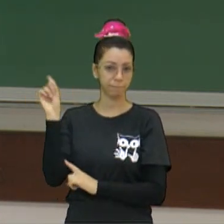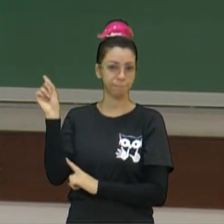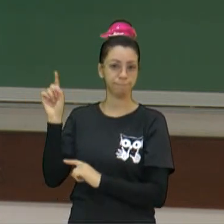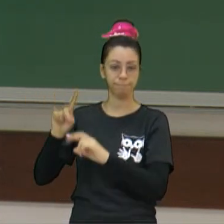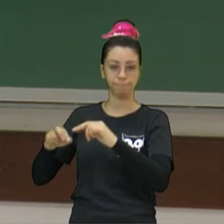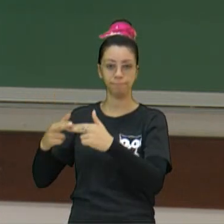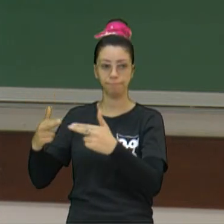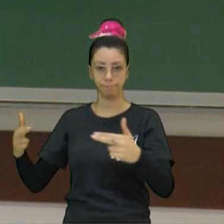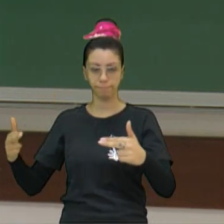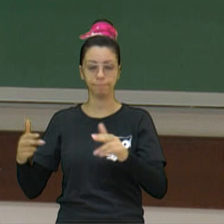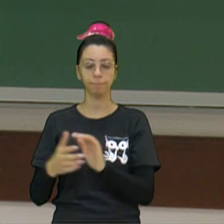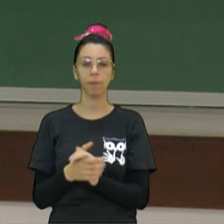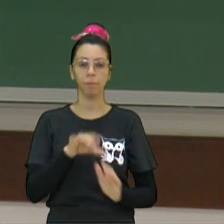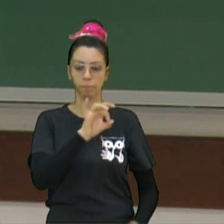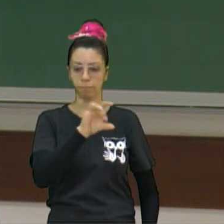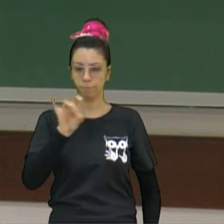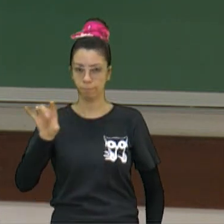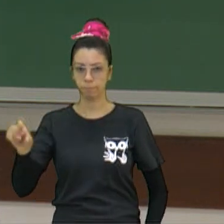estar vendo cada um deles.